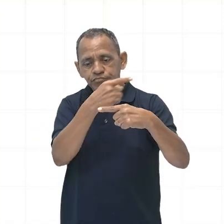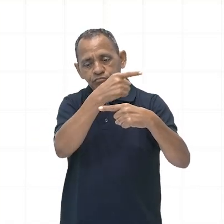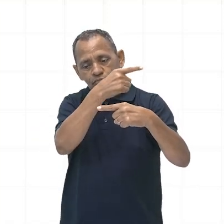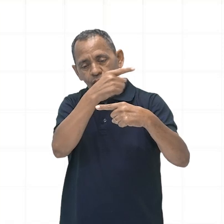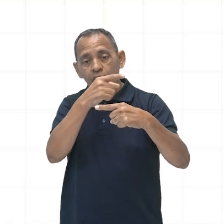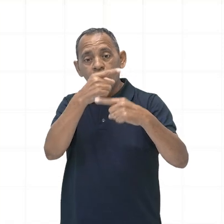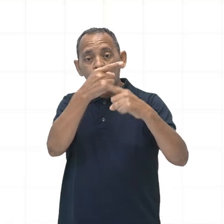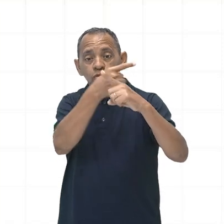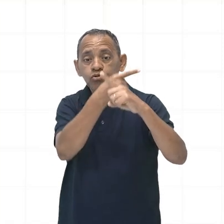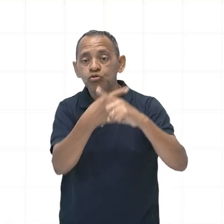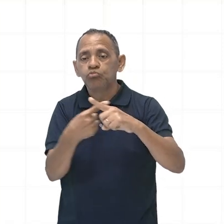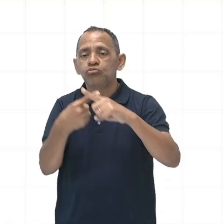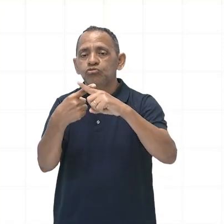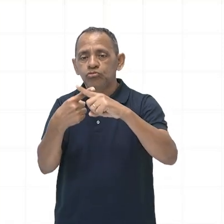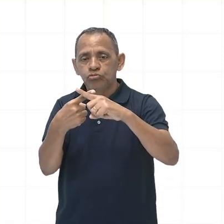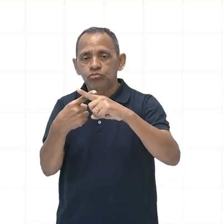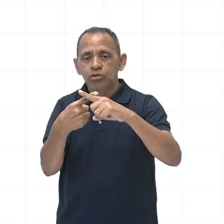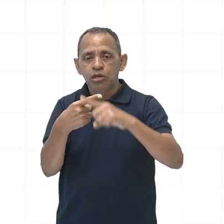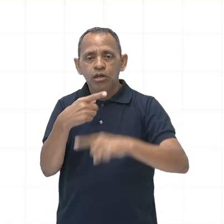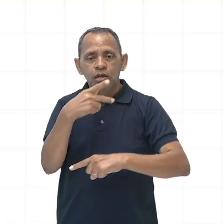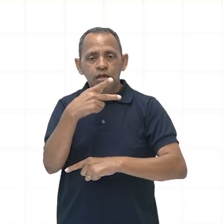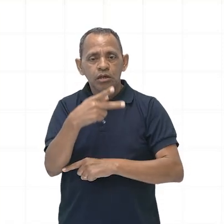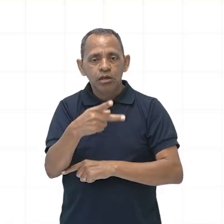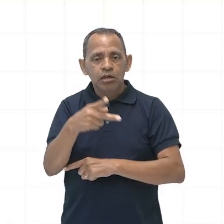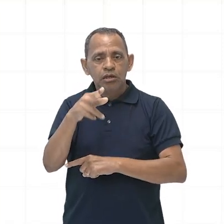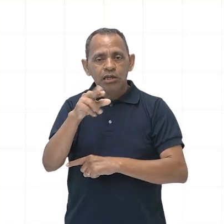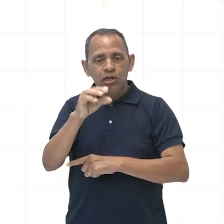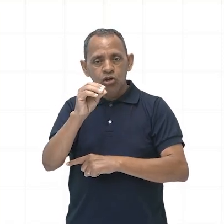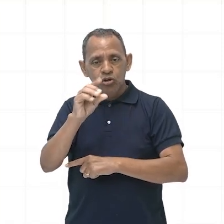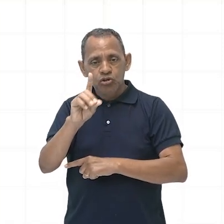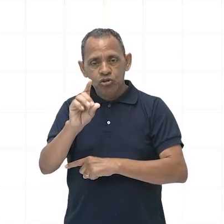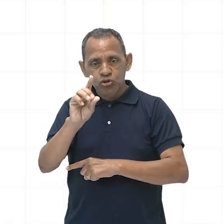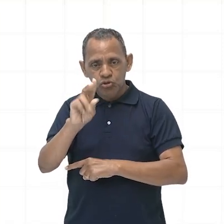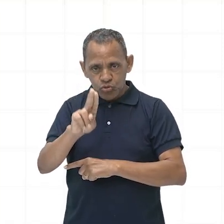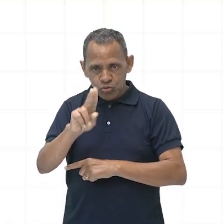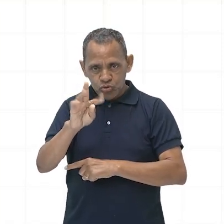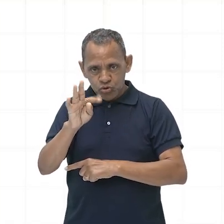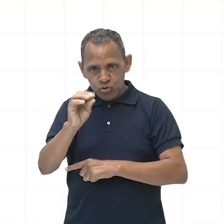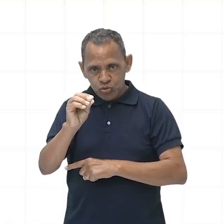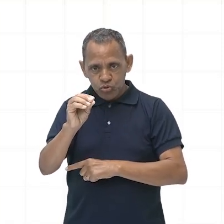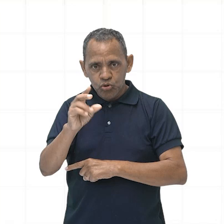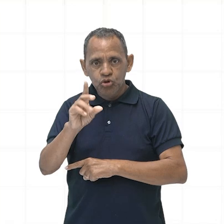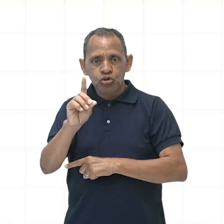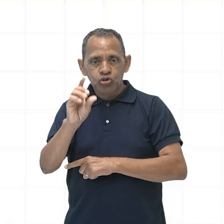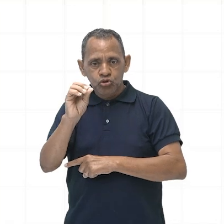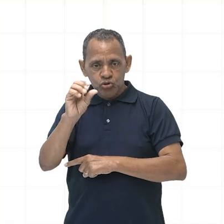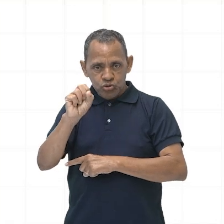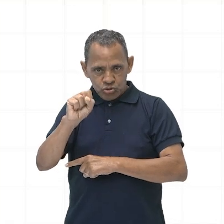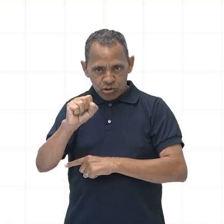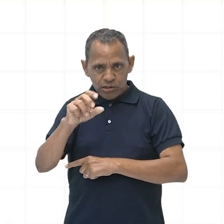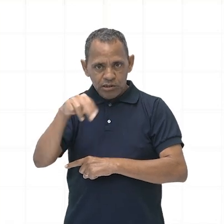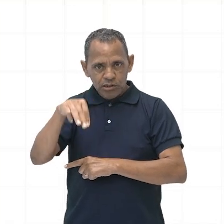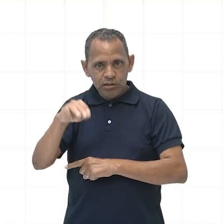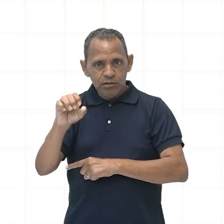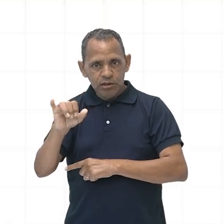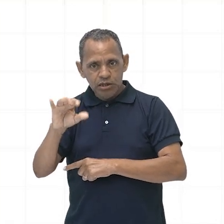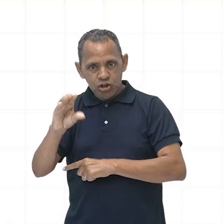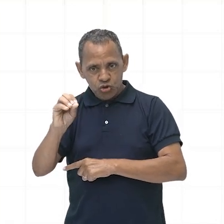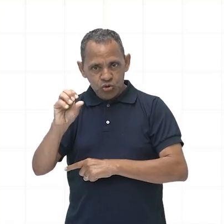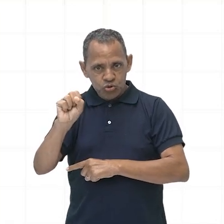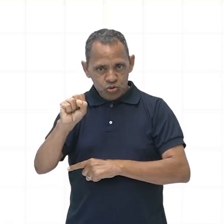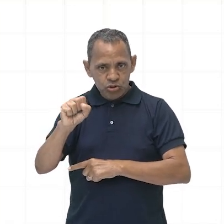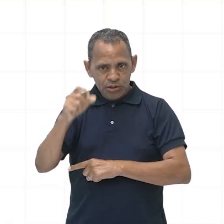pelo inverso da segunda, ou vice-versa, né? Então, Quando a gente faz essa inversão, aí eu multiplico